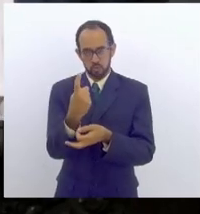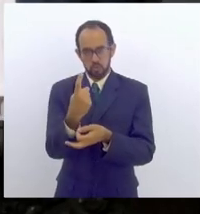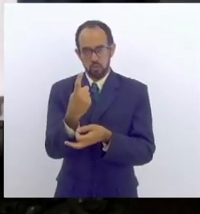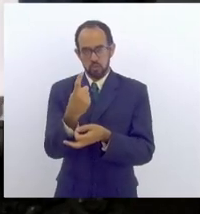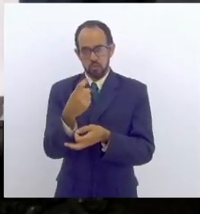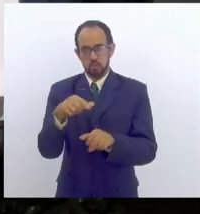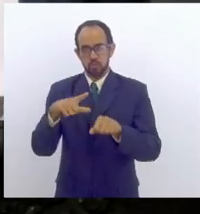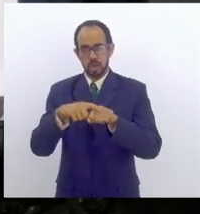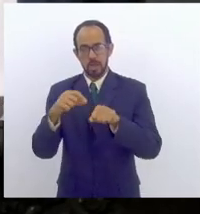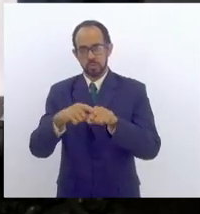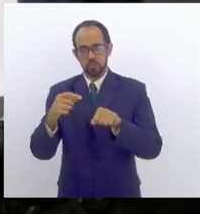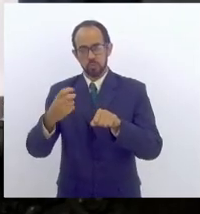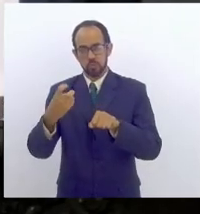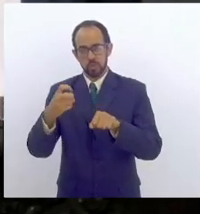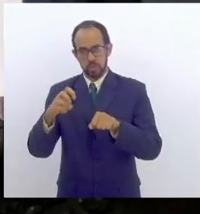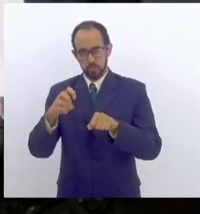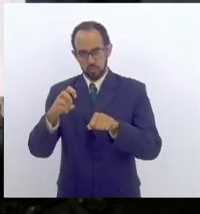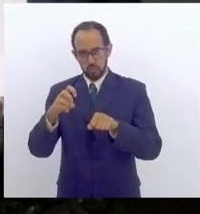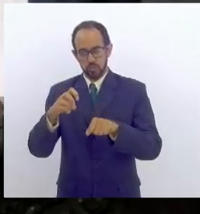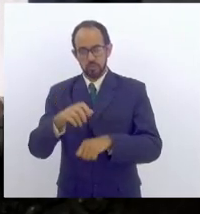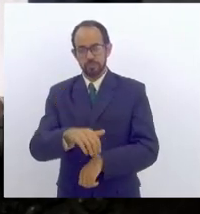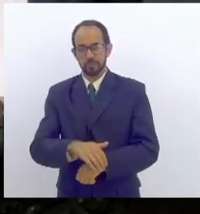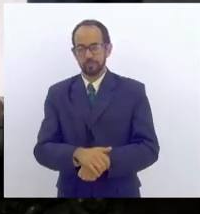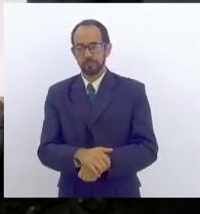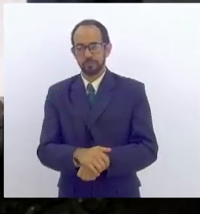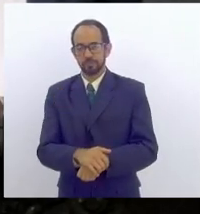10 e 11 do regimento.